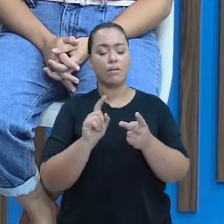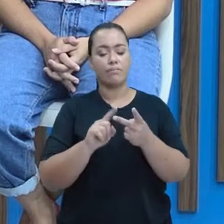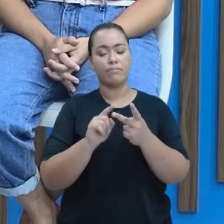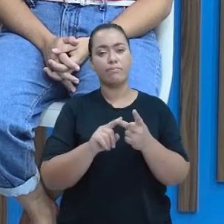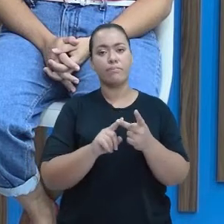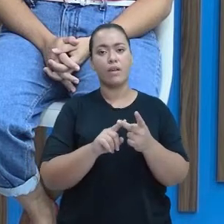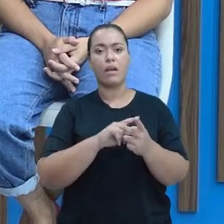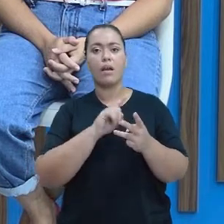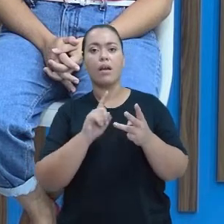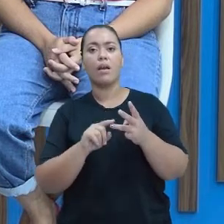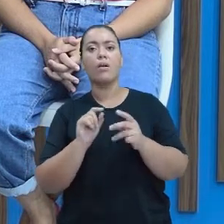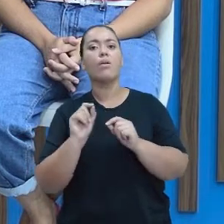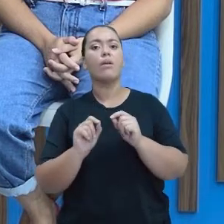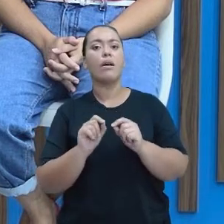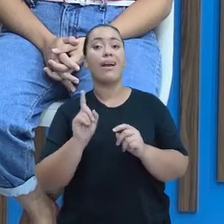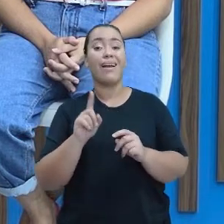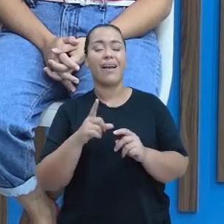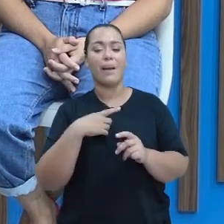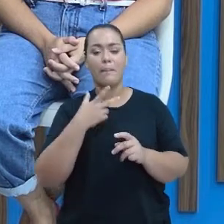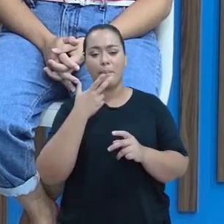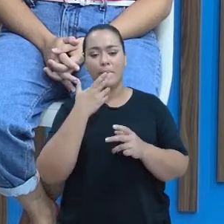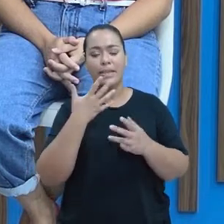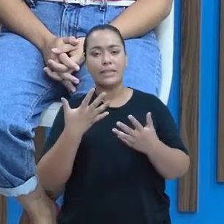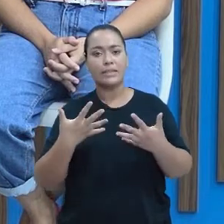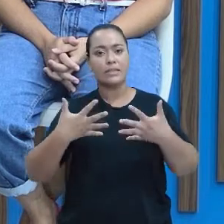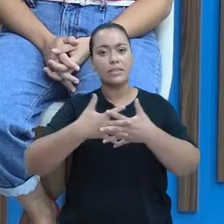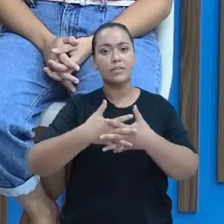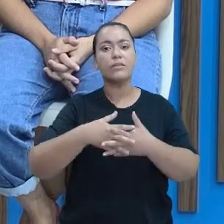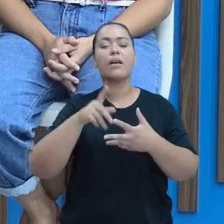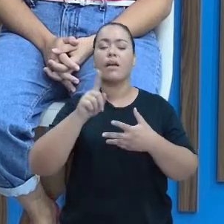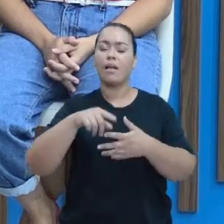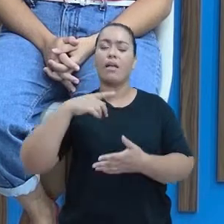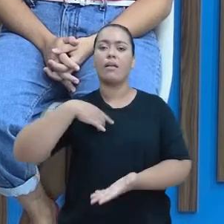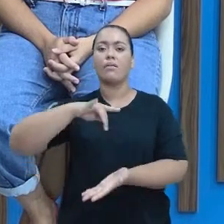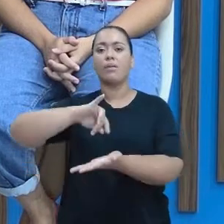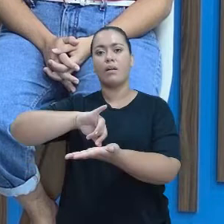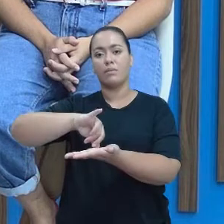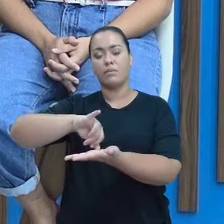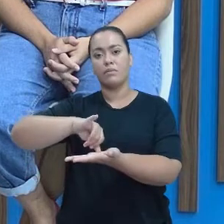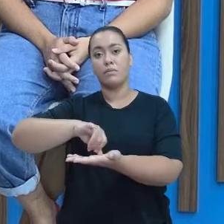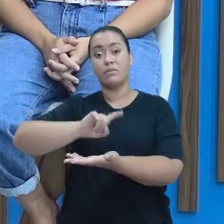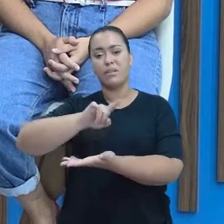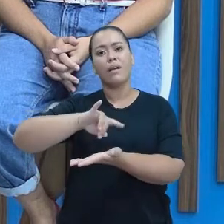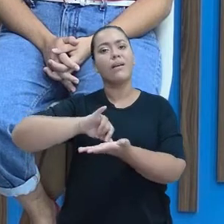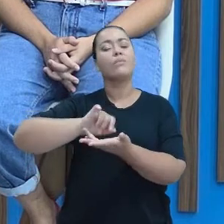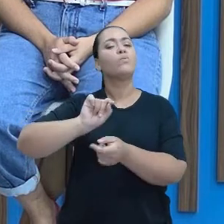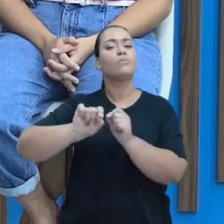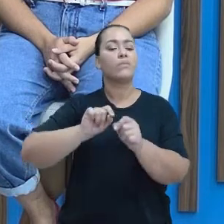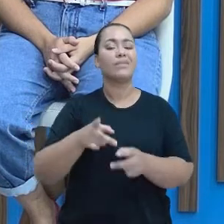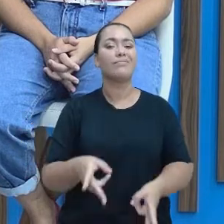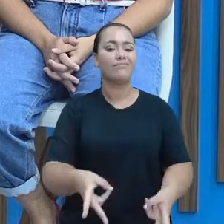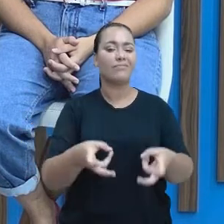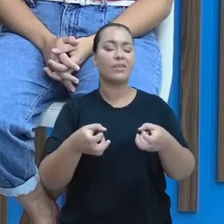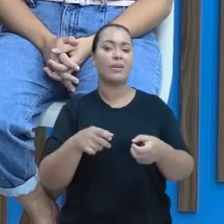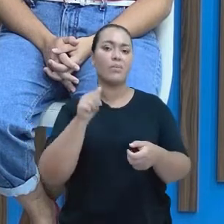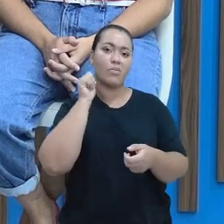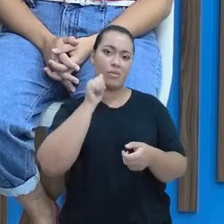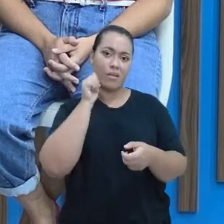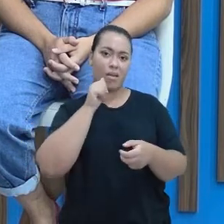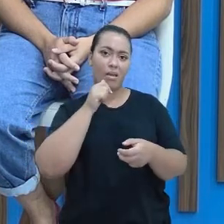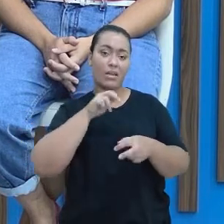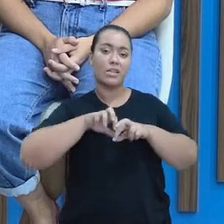patriarcado, muito bem interligado está o capitalismo, que explora as mulheres,